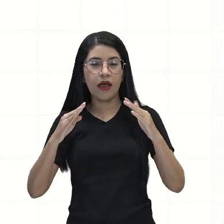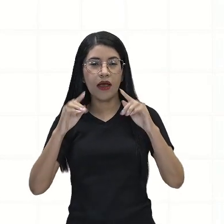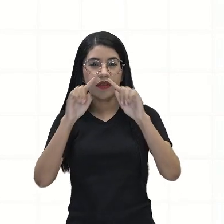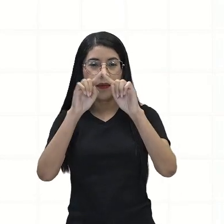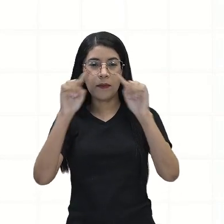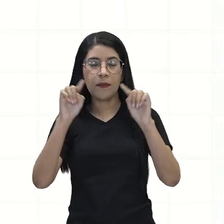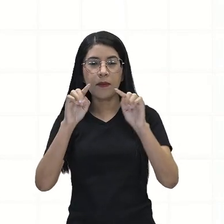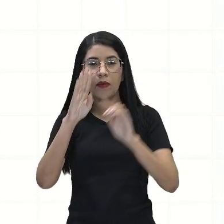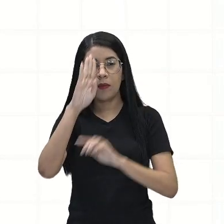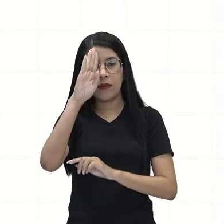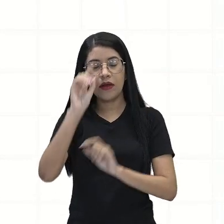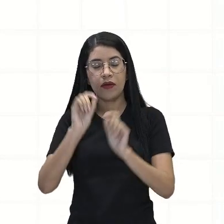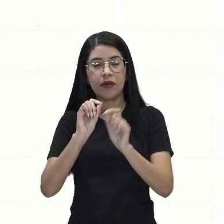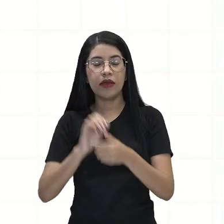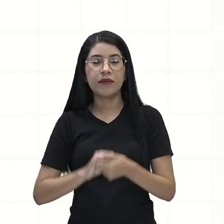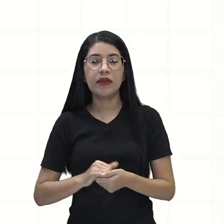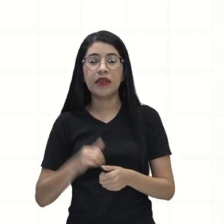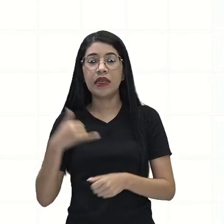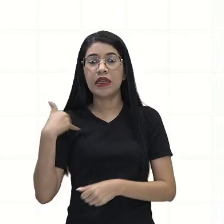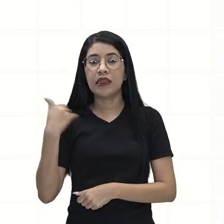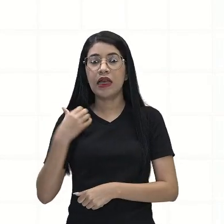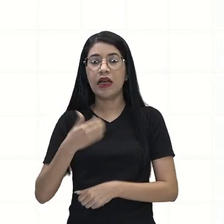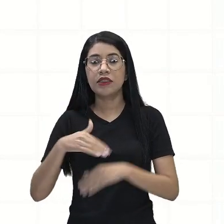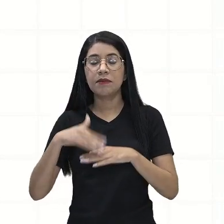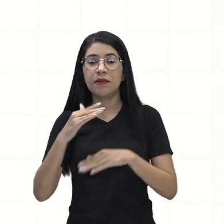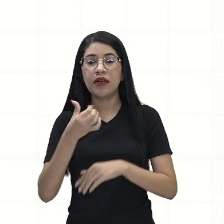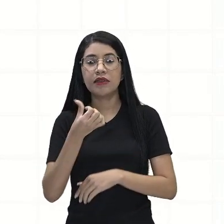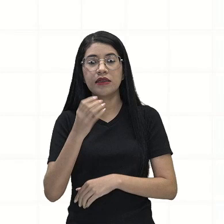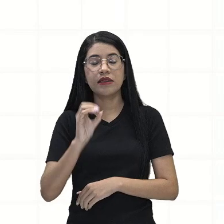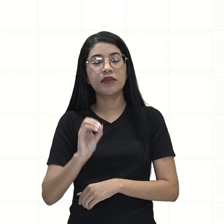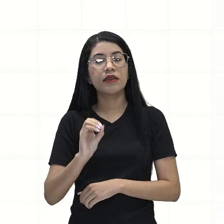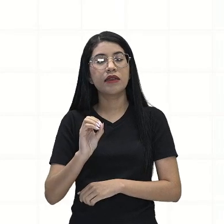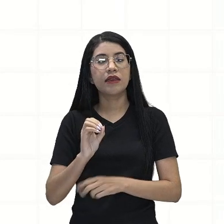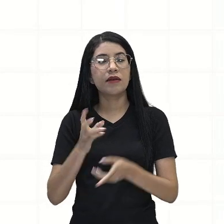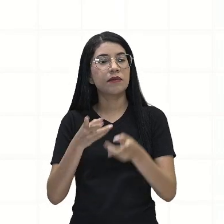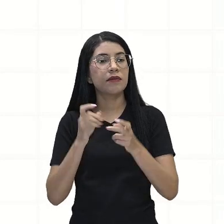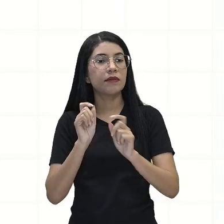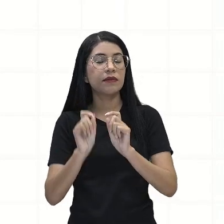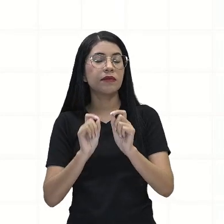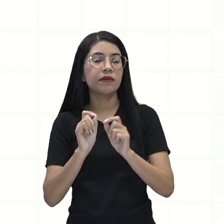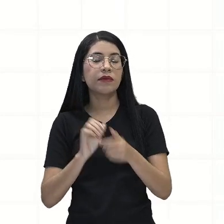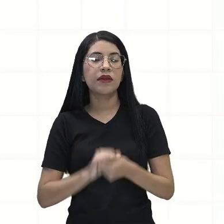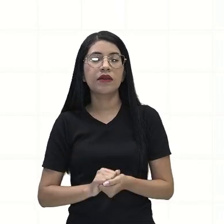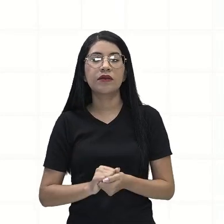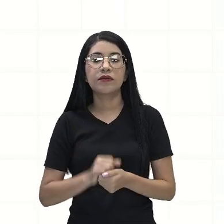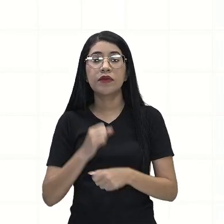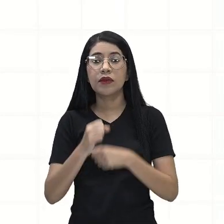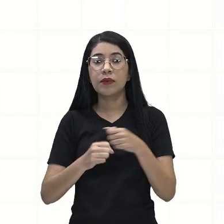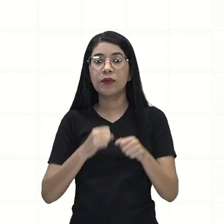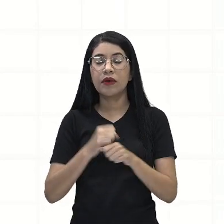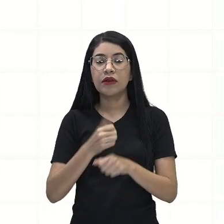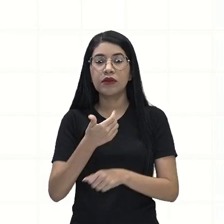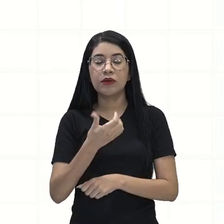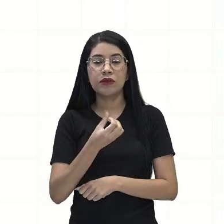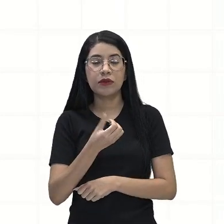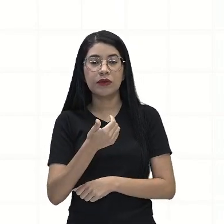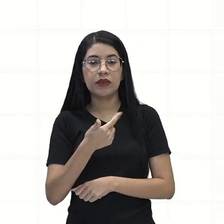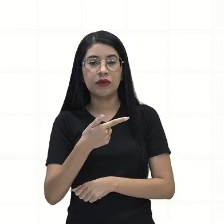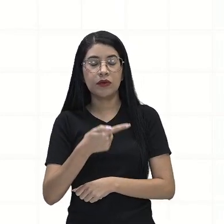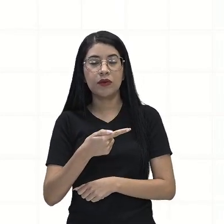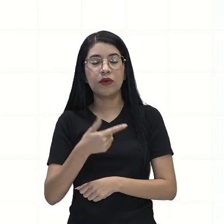de 60 anos para cima, olha, a gente vai observar que no ano de 2012 para o ano